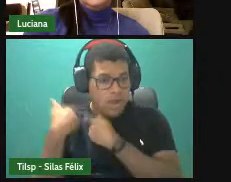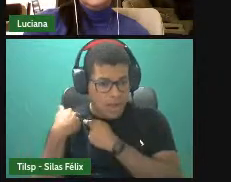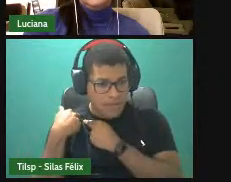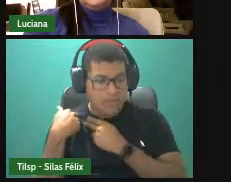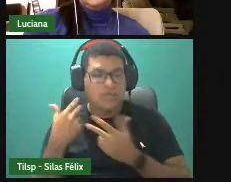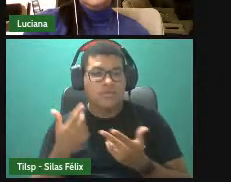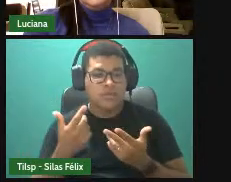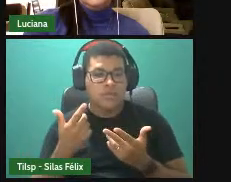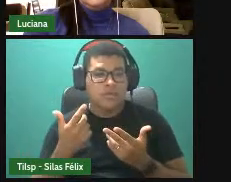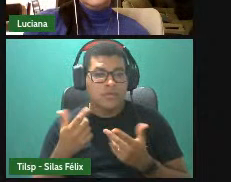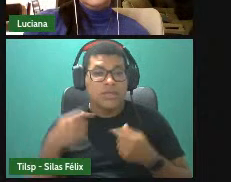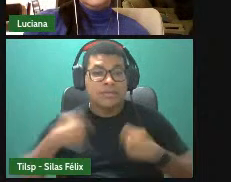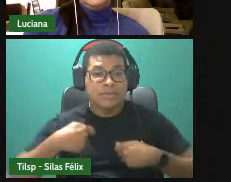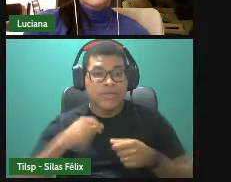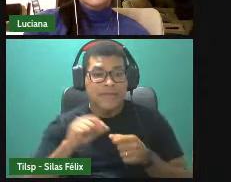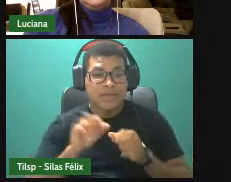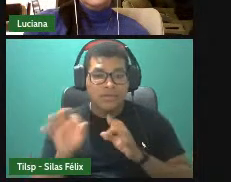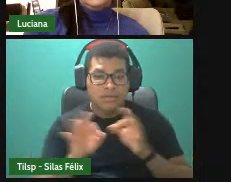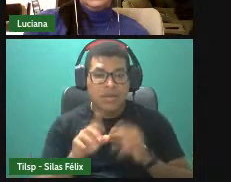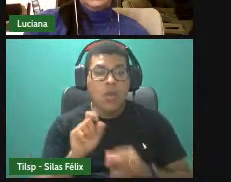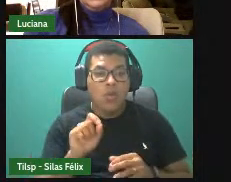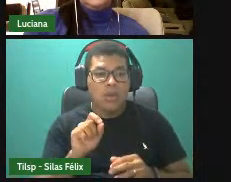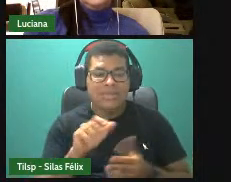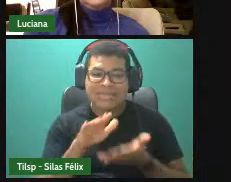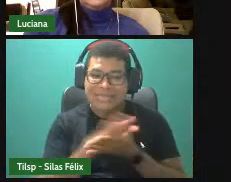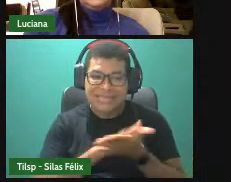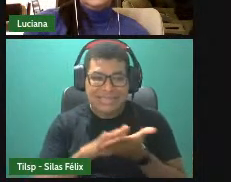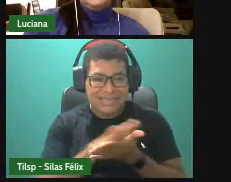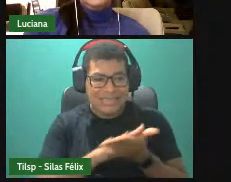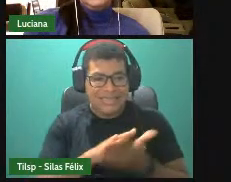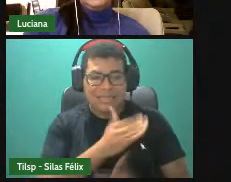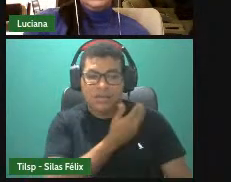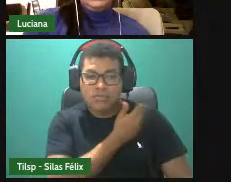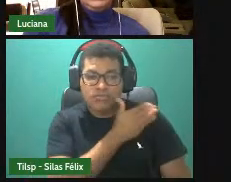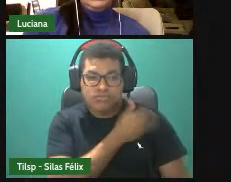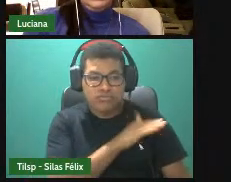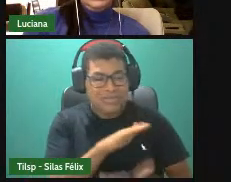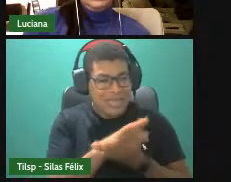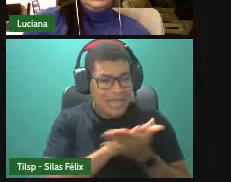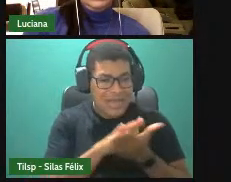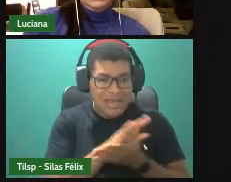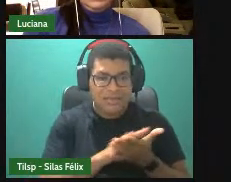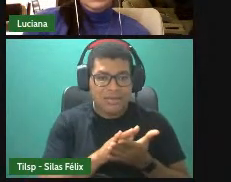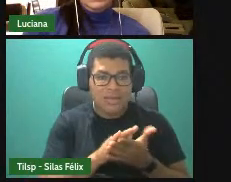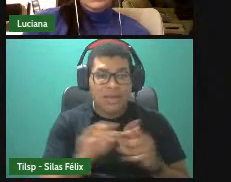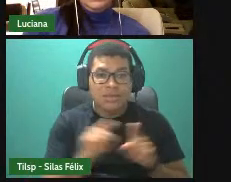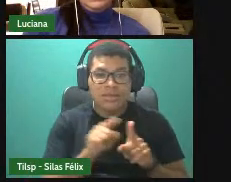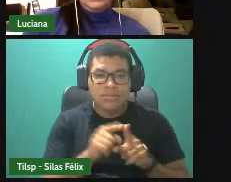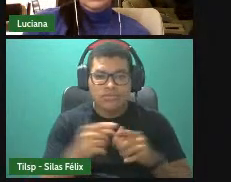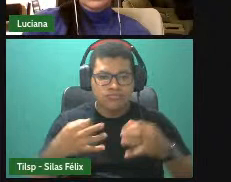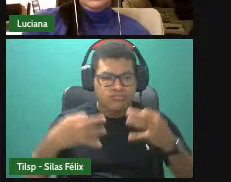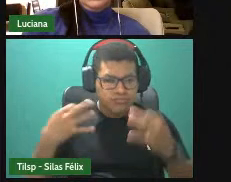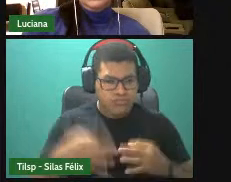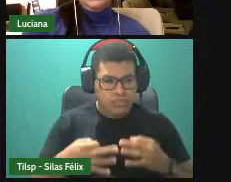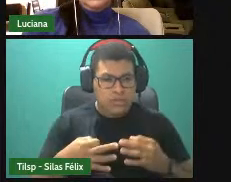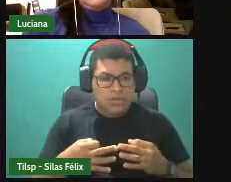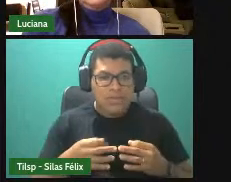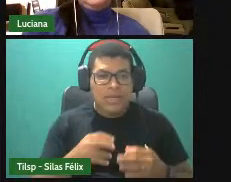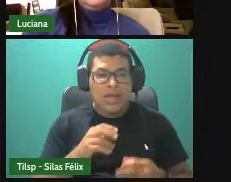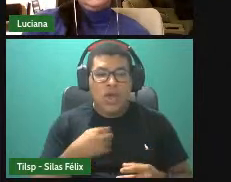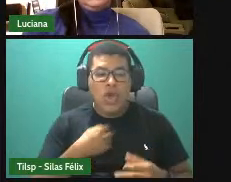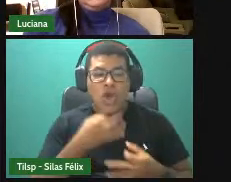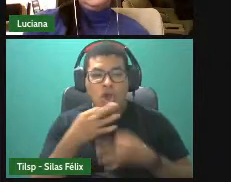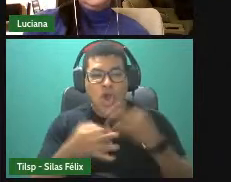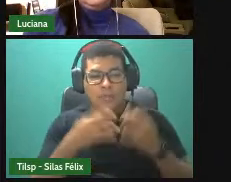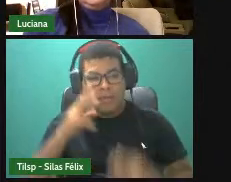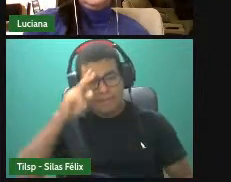E deve ser feita com total imparcialidade, de forma pragmática, sem emitir opiniões